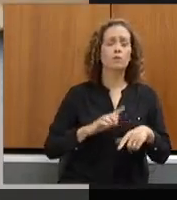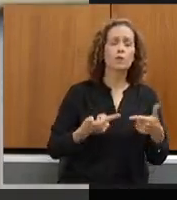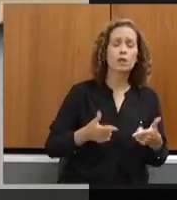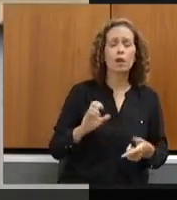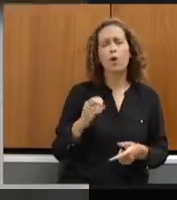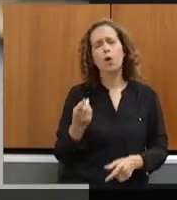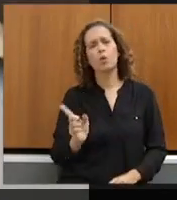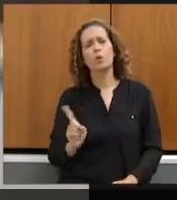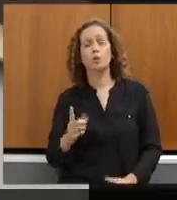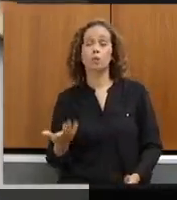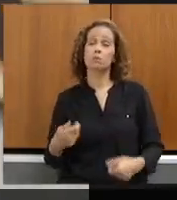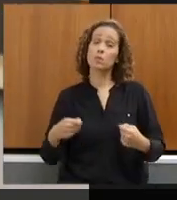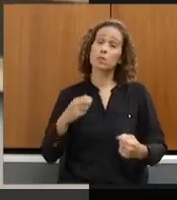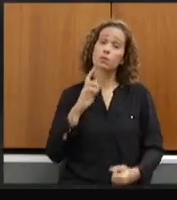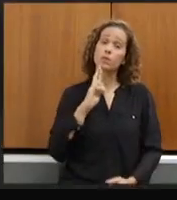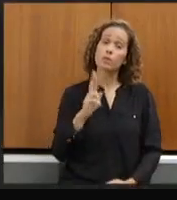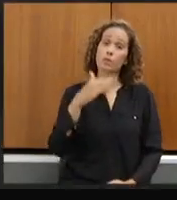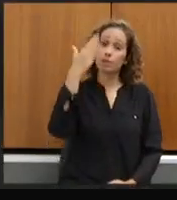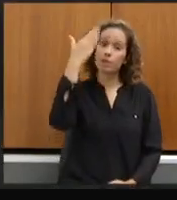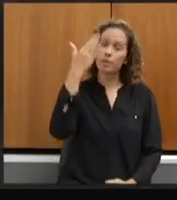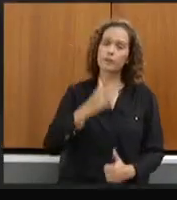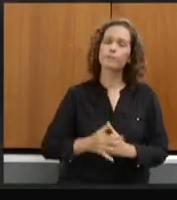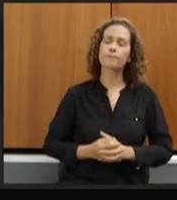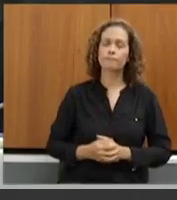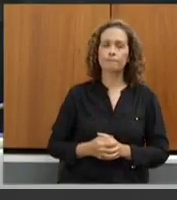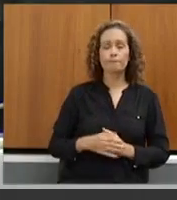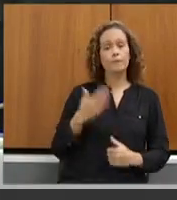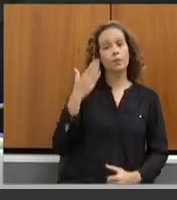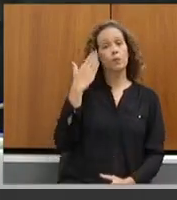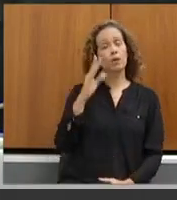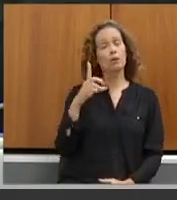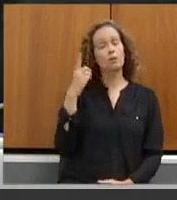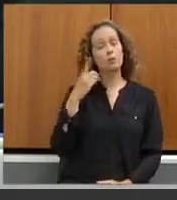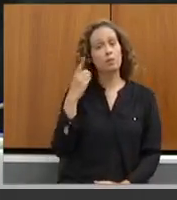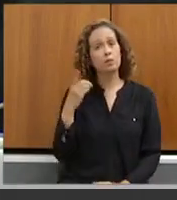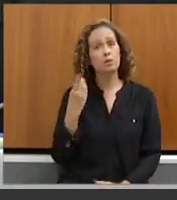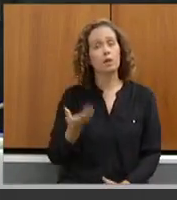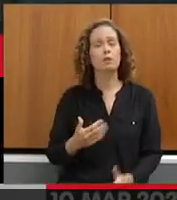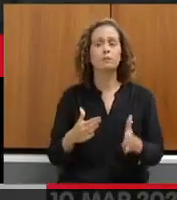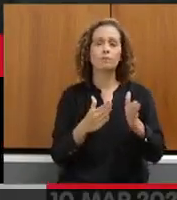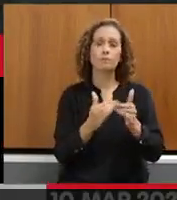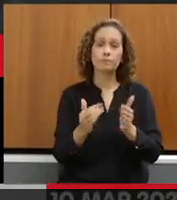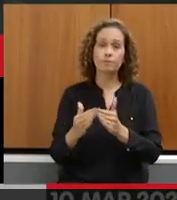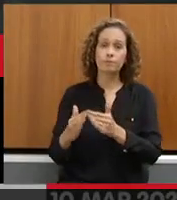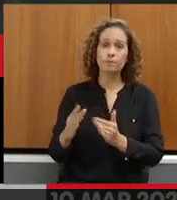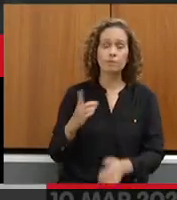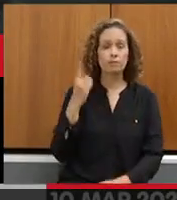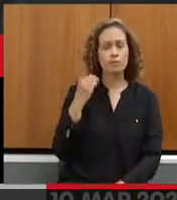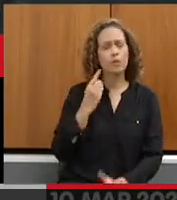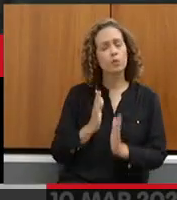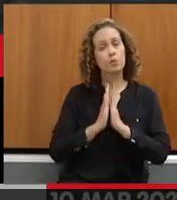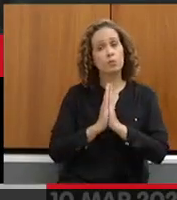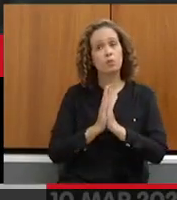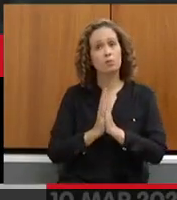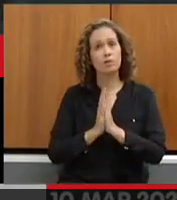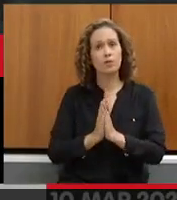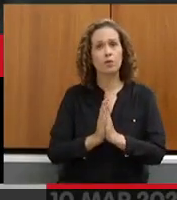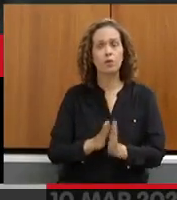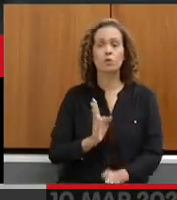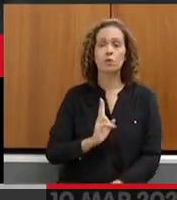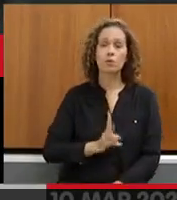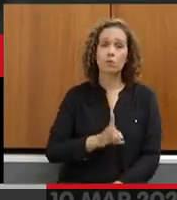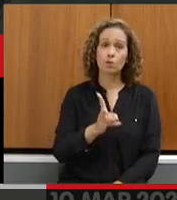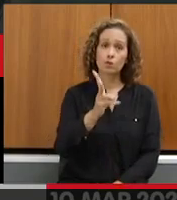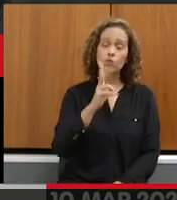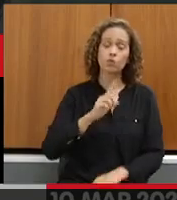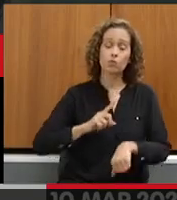vai fazer agora você de resposta obrigado obrigado Deputado Arlen Santiago Solicito aos deputados que por gentileza permaneçam dentro